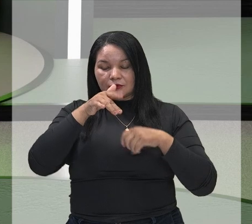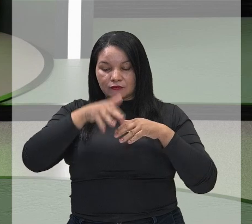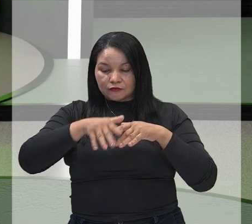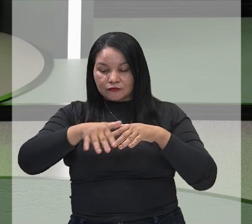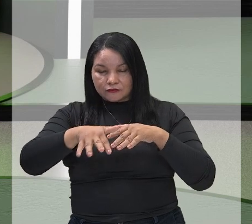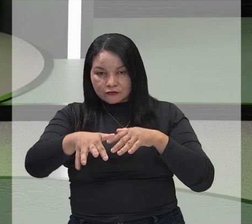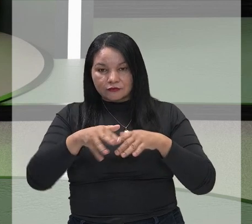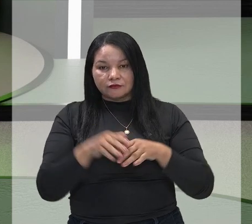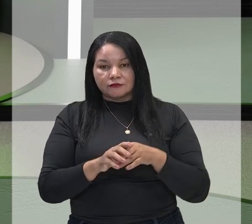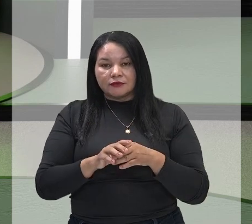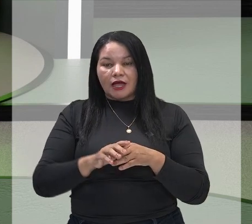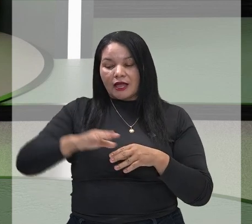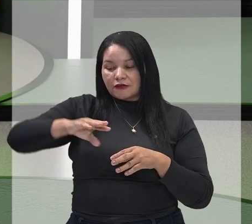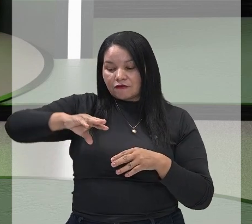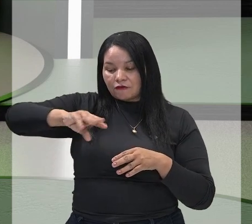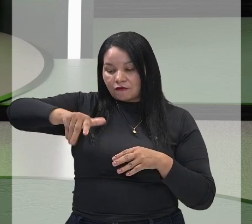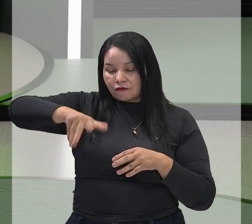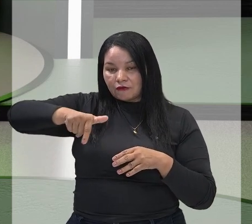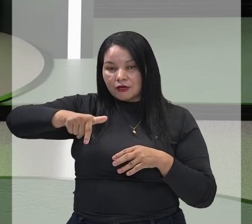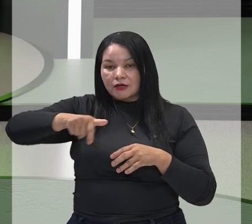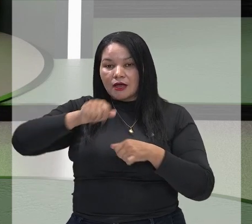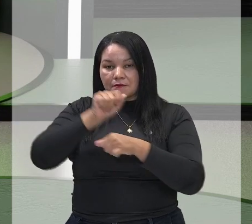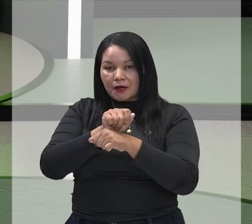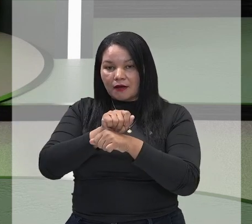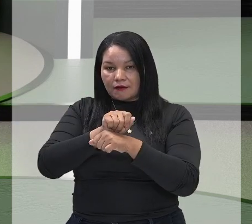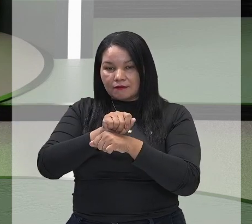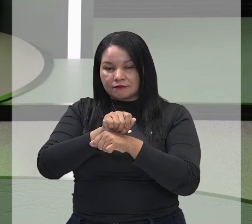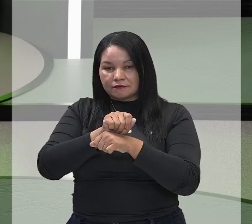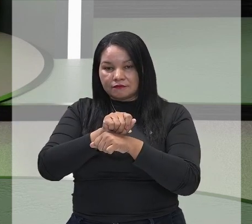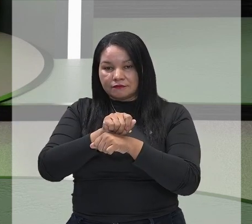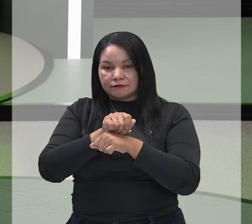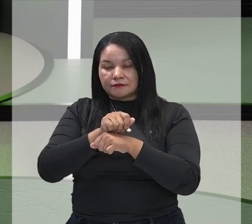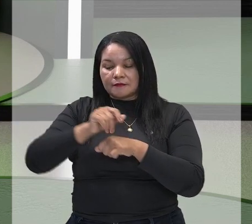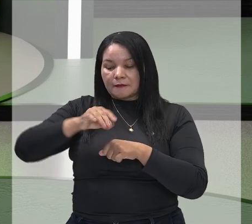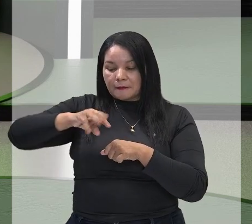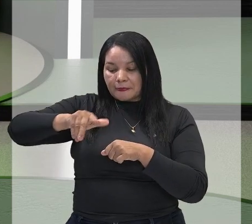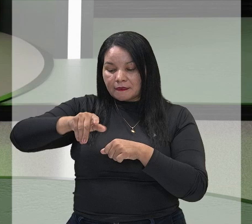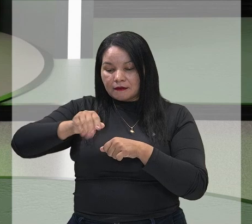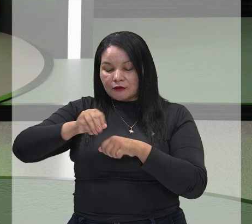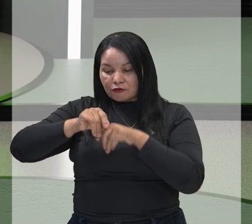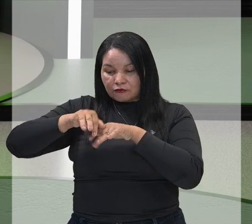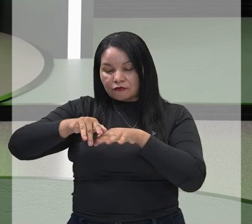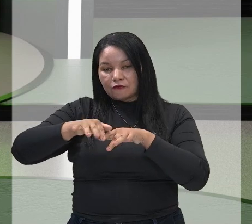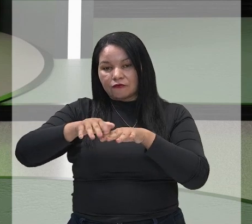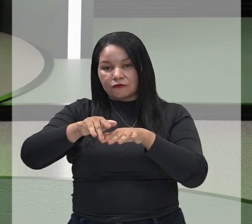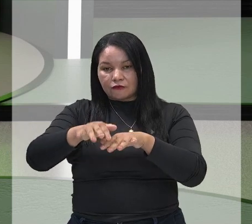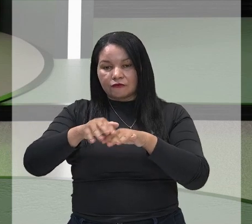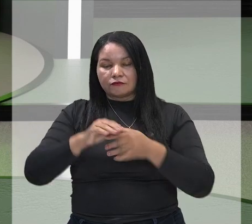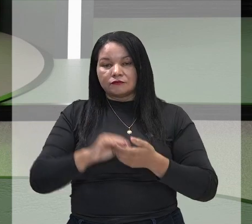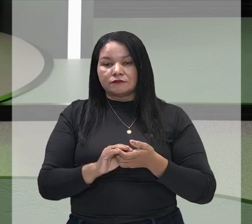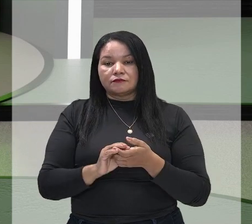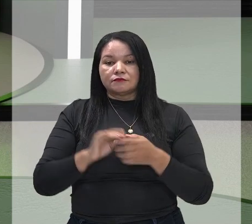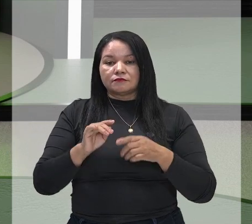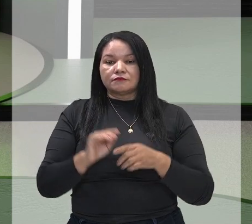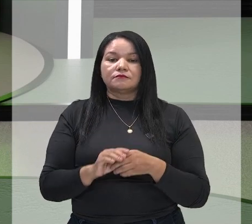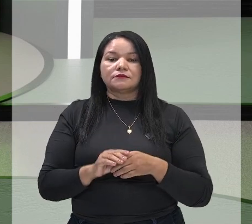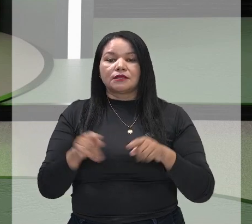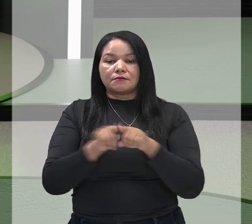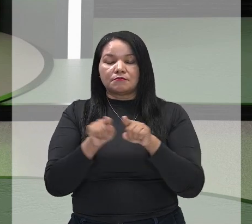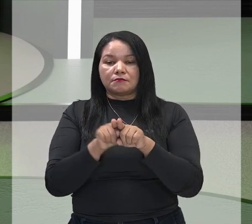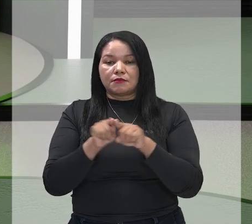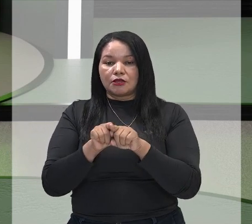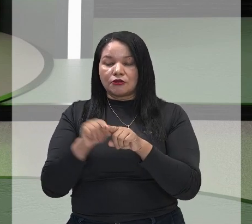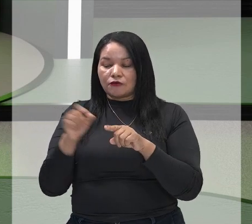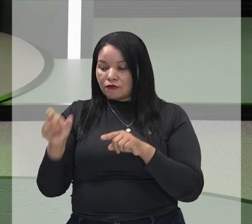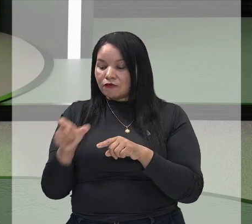um interruptor, a gente permite a continuidade do fluxo de energia, né, da corrente elétrica, porque a gente tem um